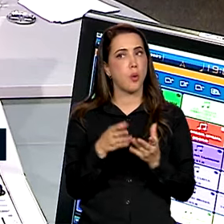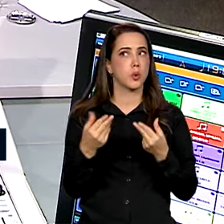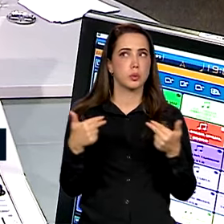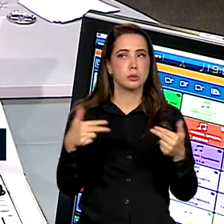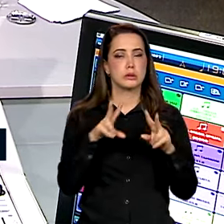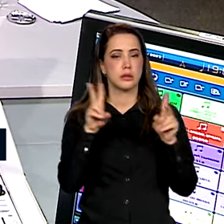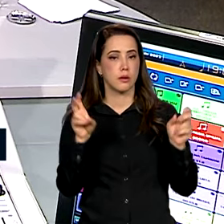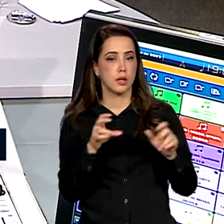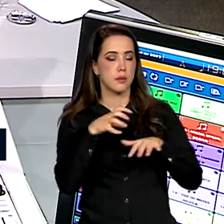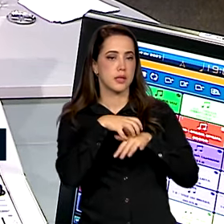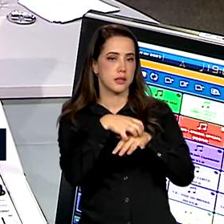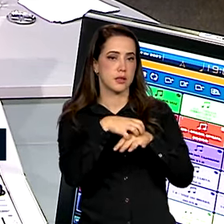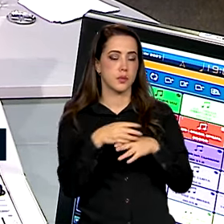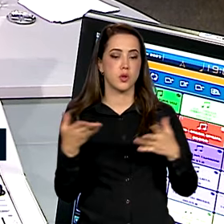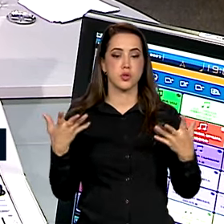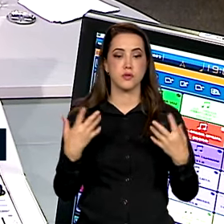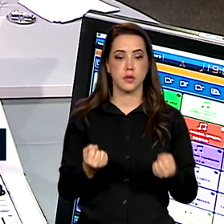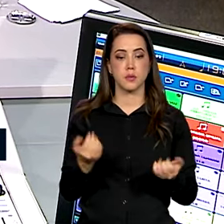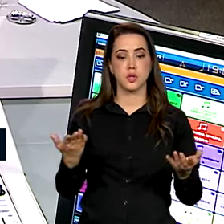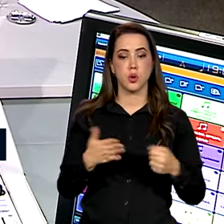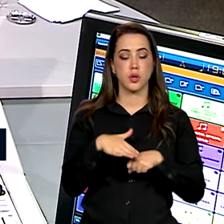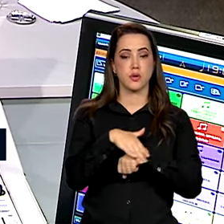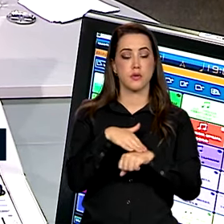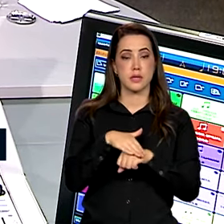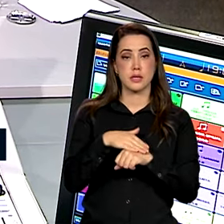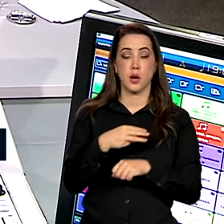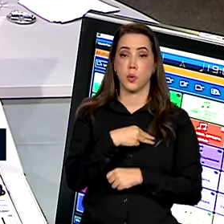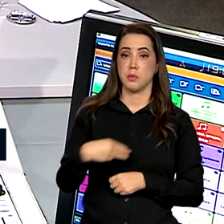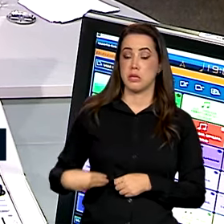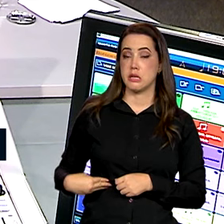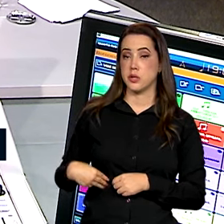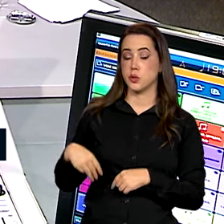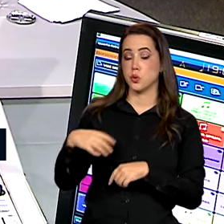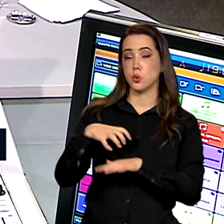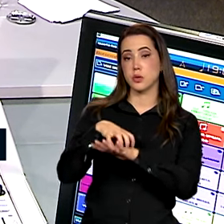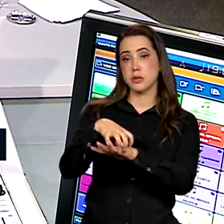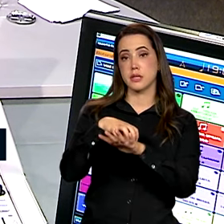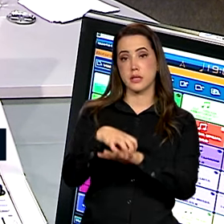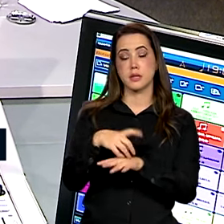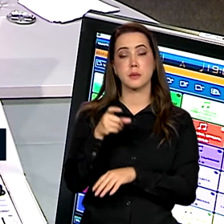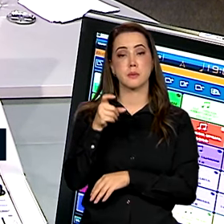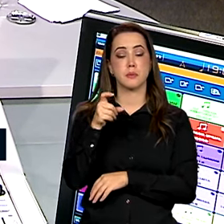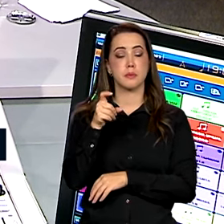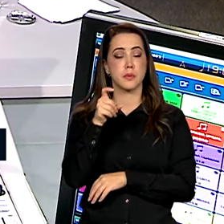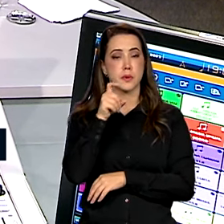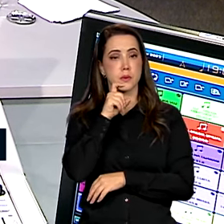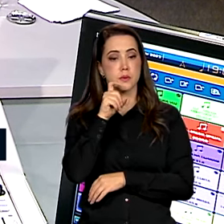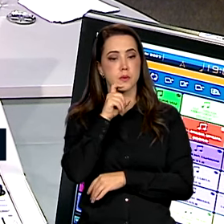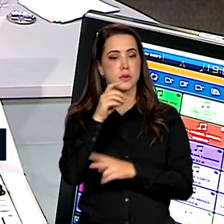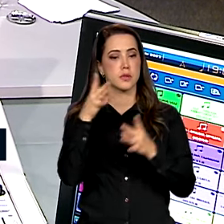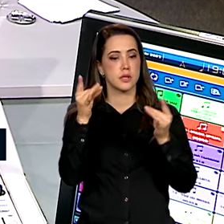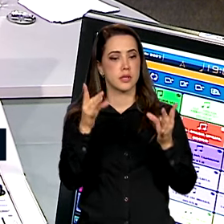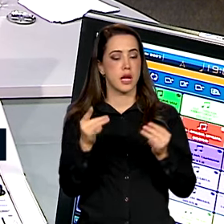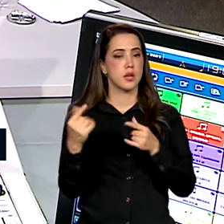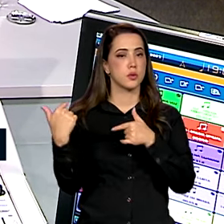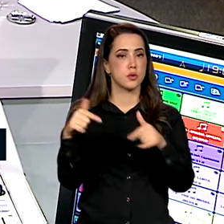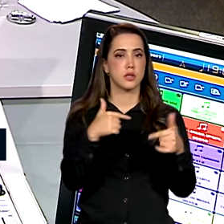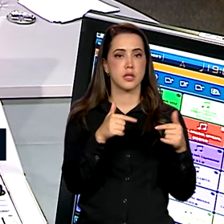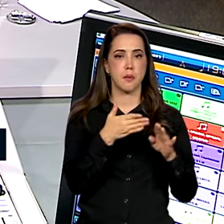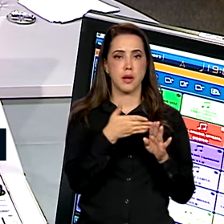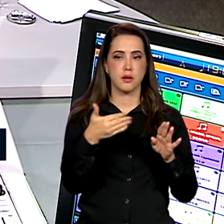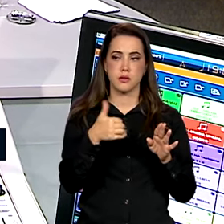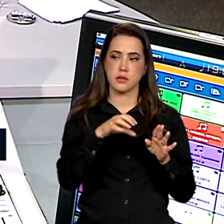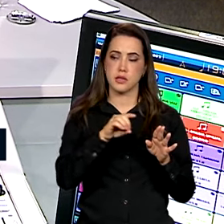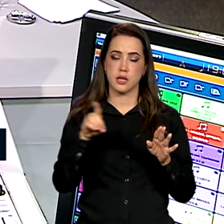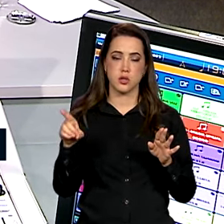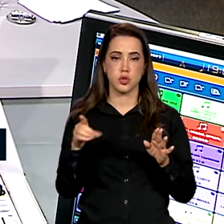Transportes Renan filho que vai detalhar as principais ações adotadas no setor nos primeiros 100 dias de governo o ministro Boa